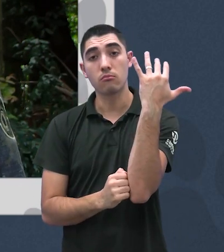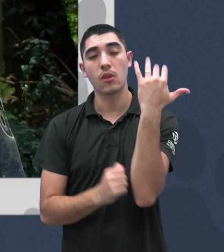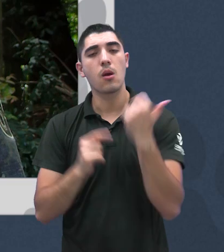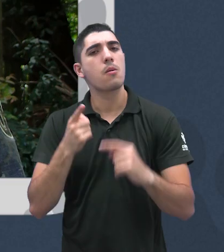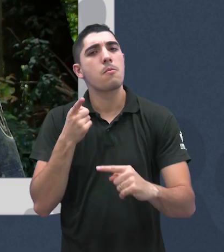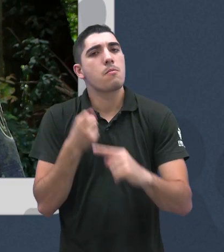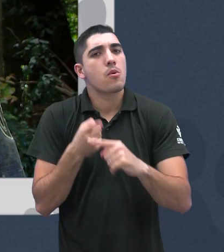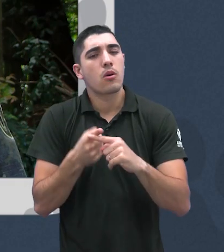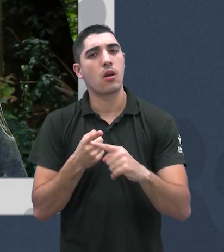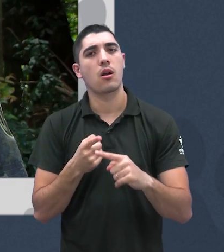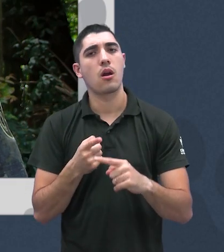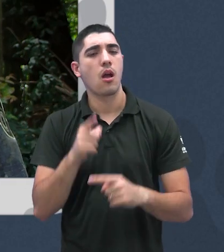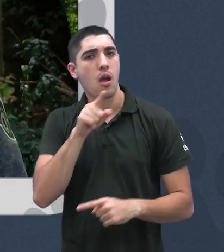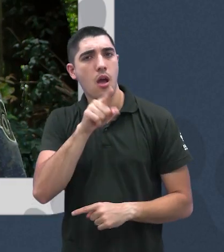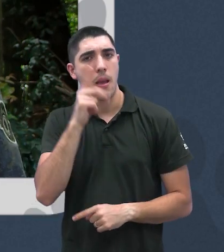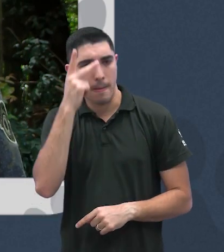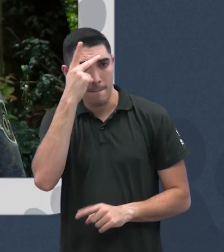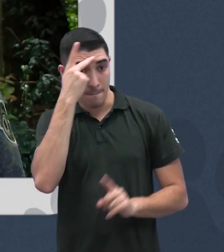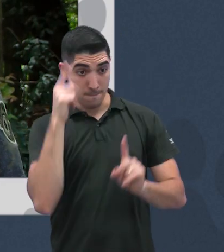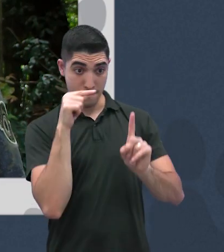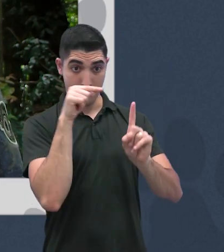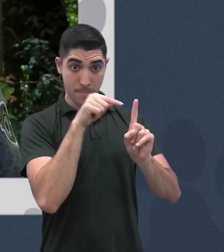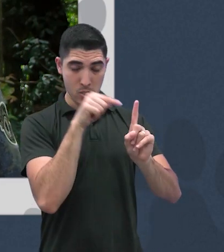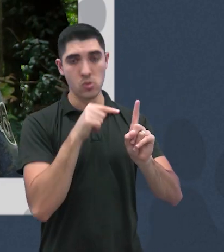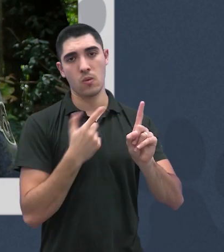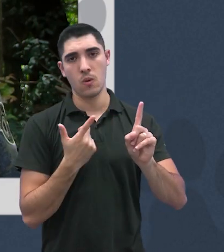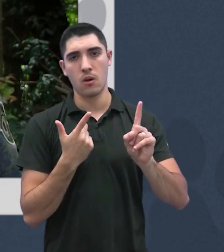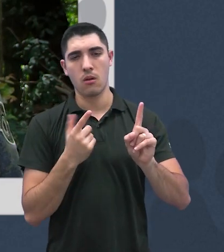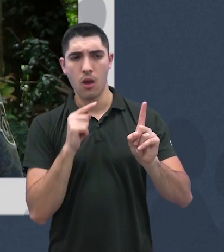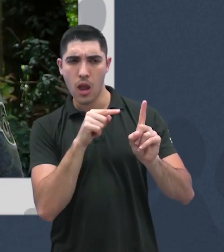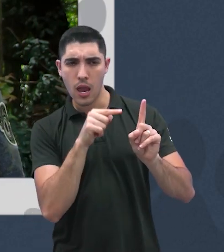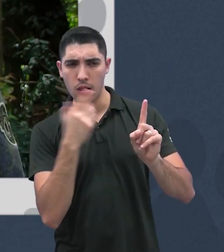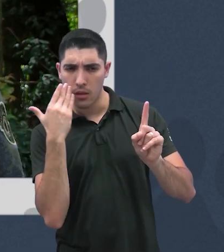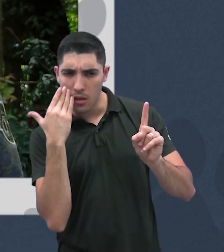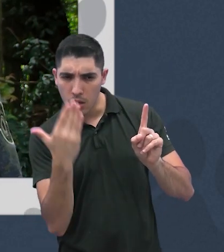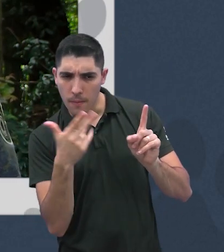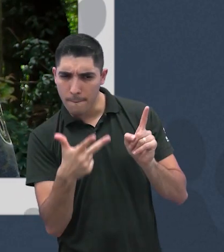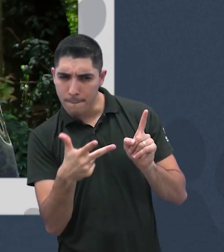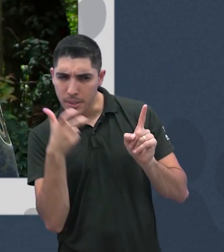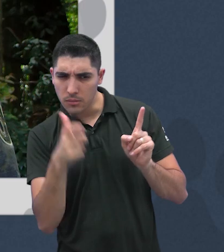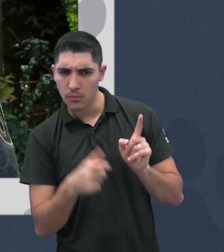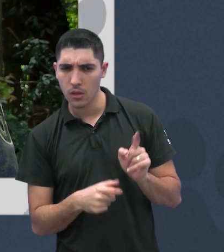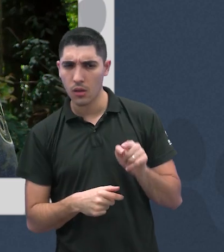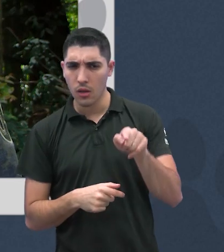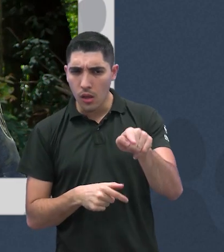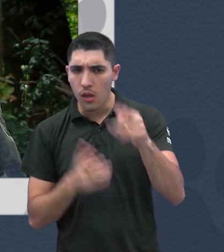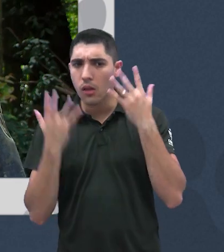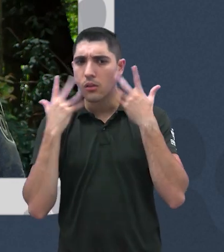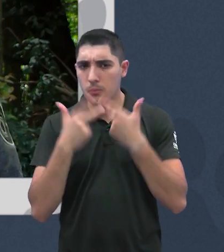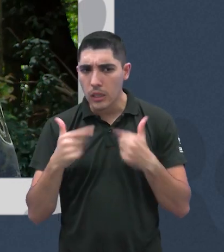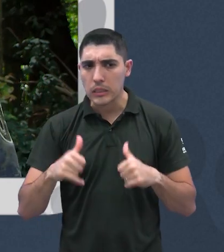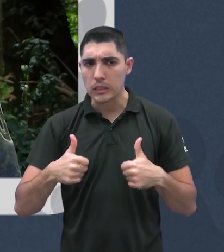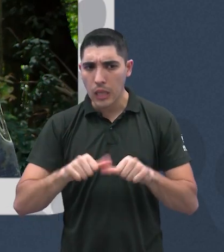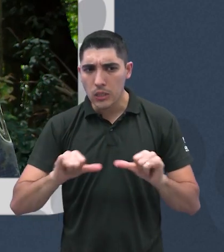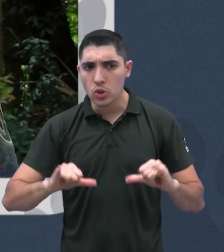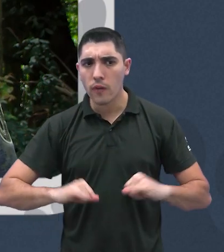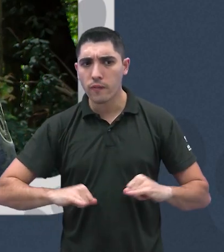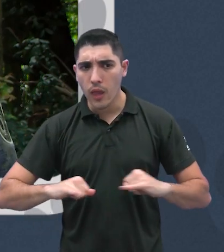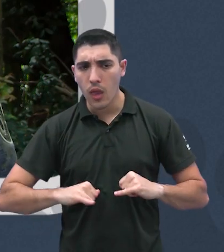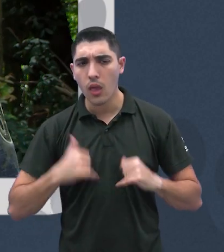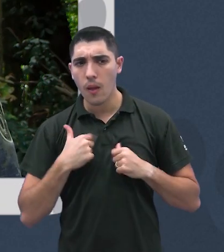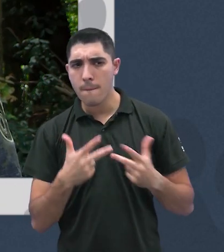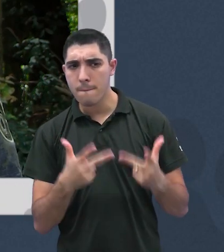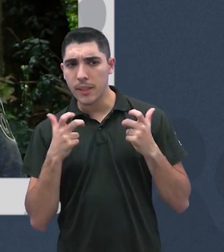aquelas que a pessoa vislumbrar, né, verificar ali que está acontecendo maus tratos